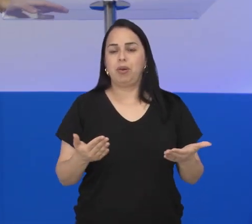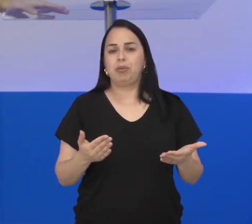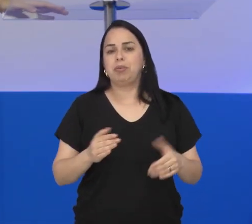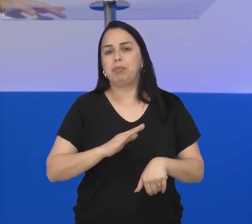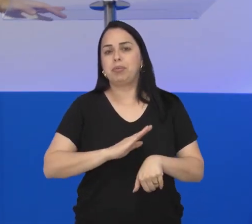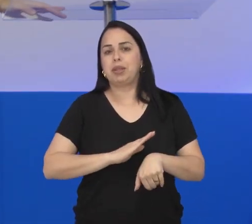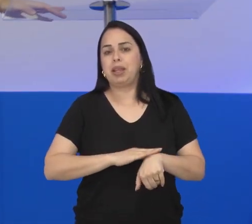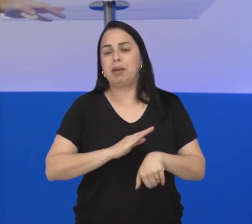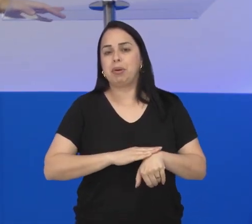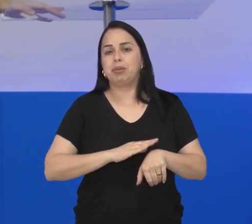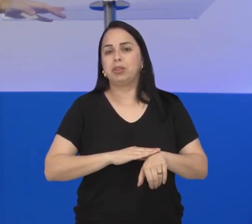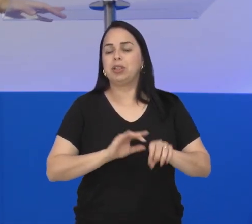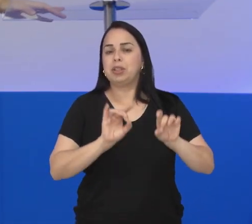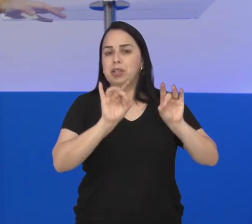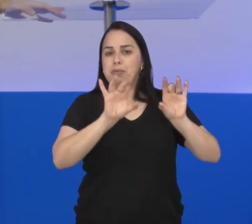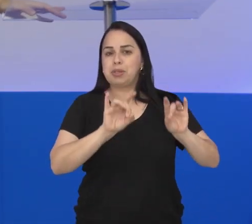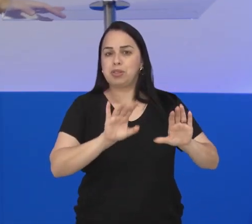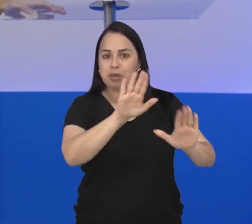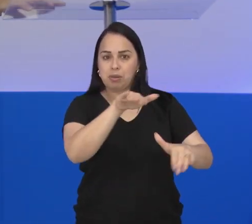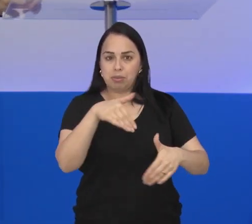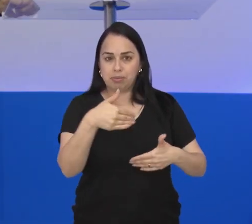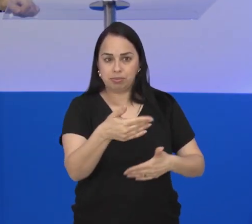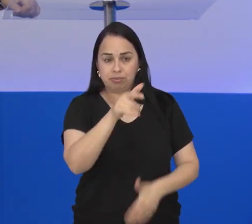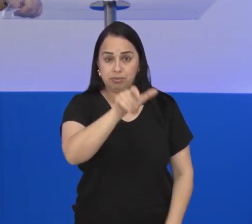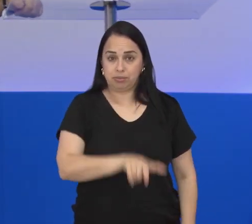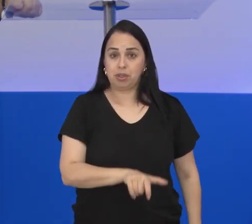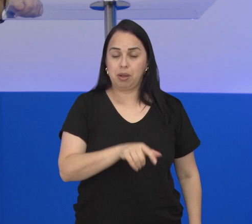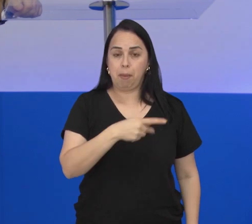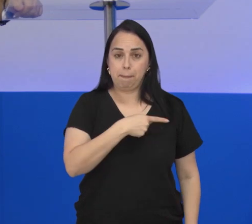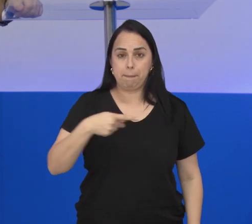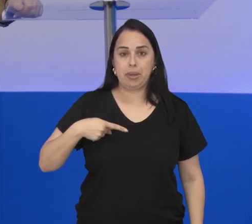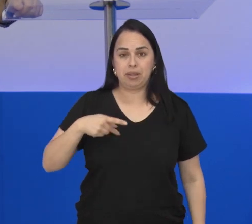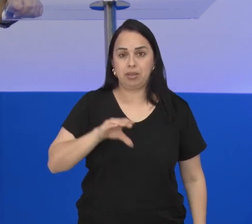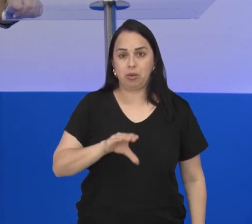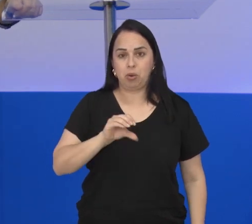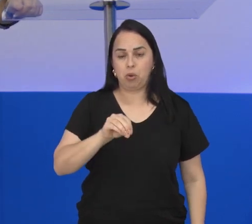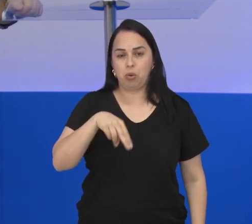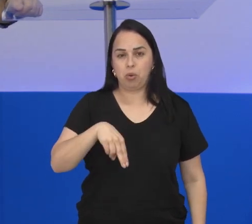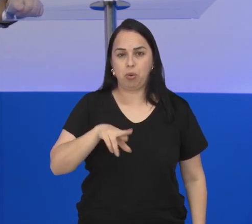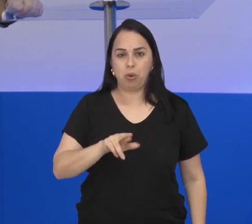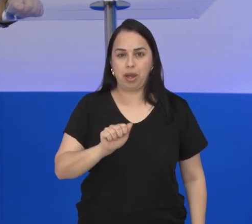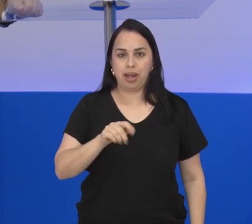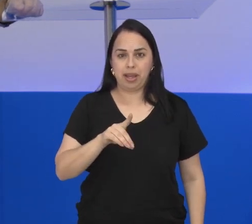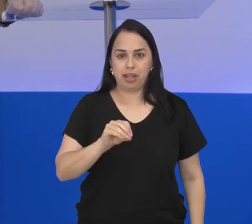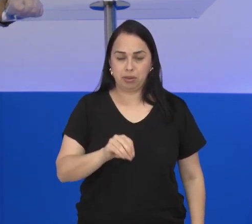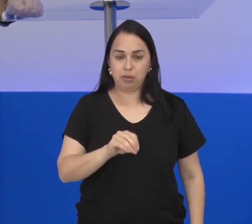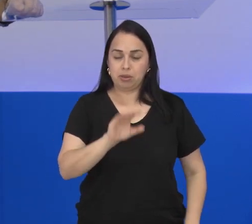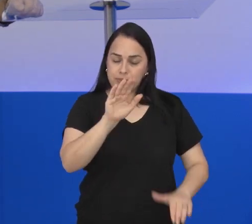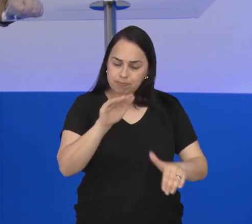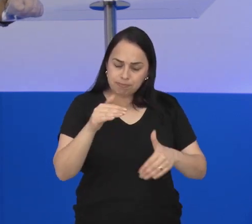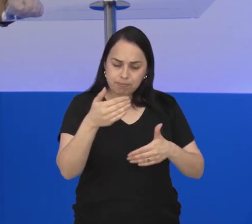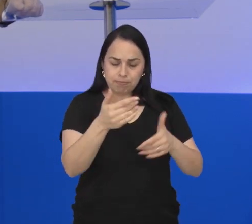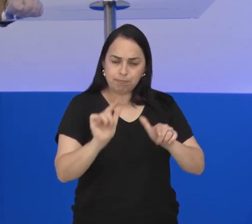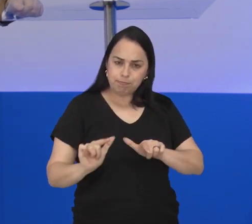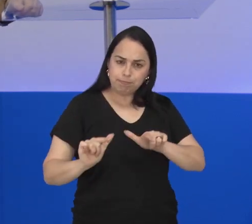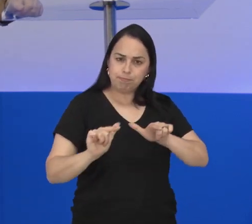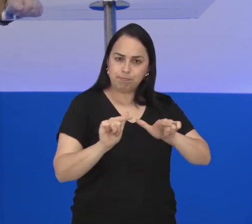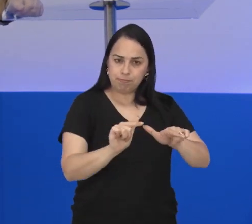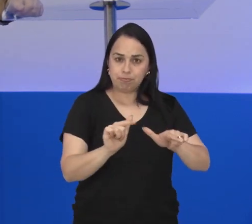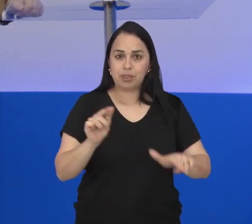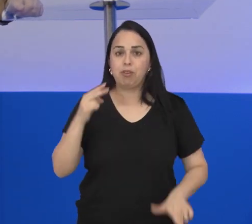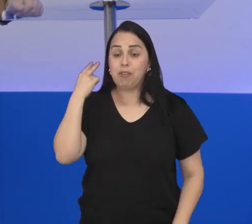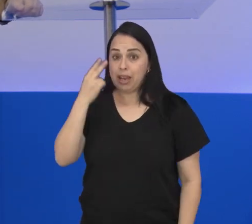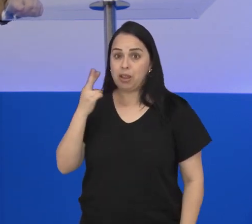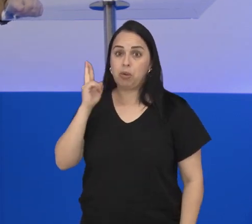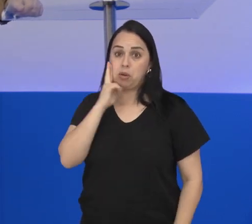de homenagens, uma sessão solene marcou a entrega do título de cidadão joseense ao pastor Conrado Fanny Miller. A honraria concedida